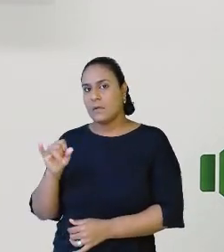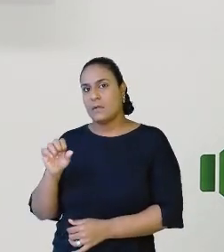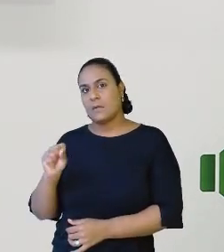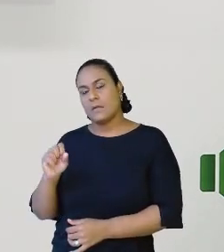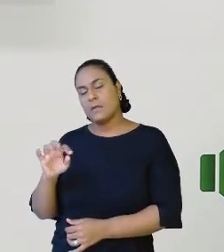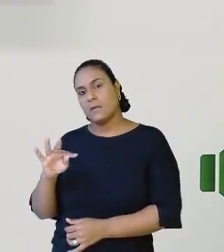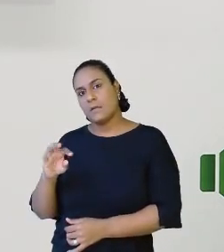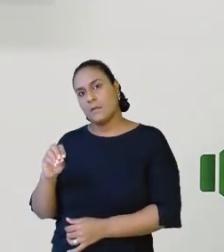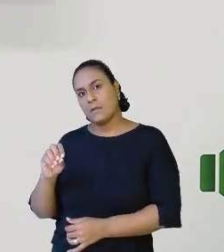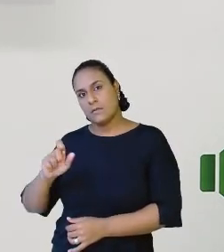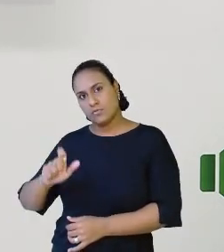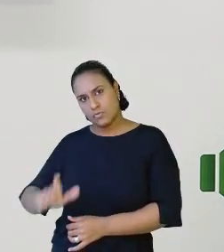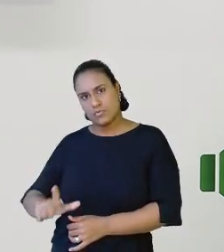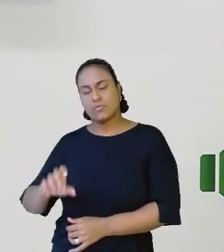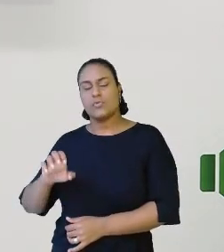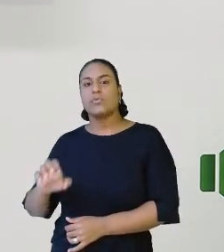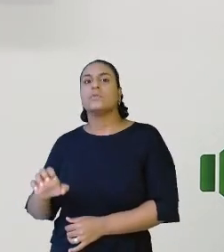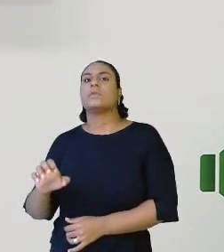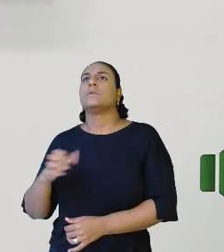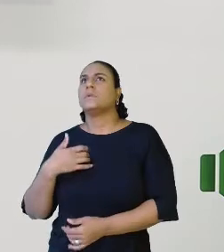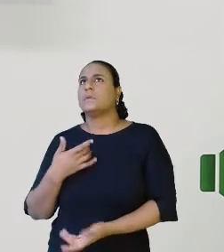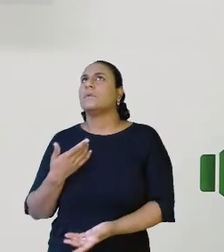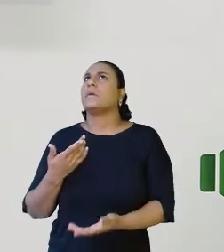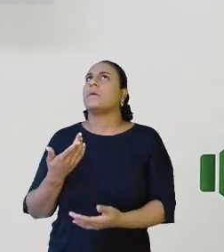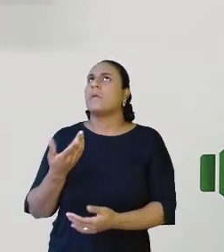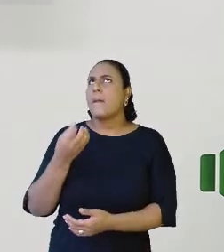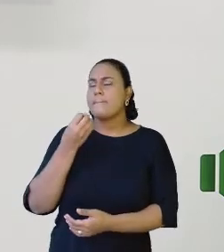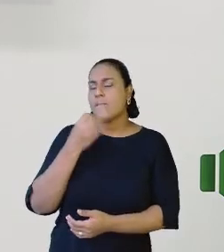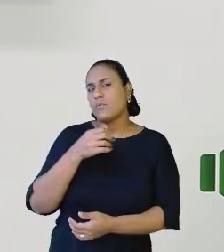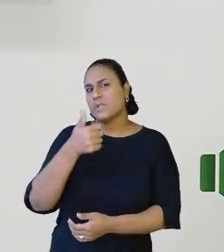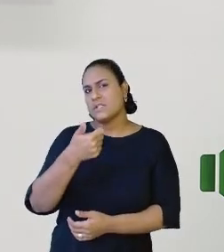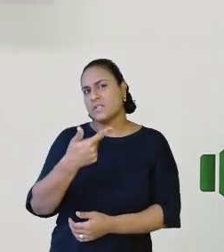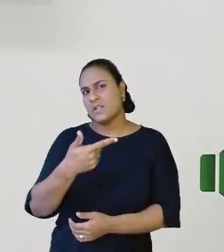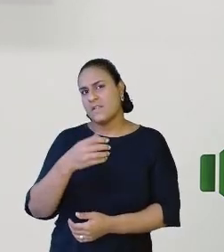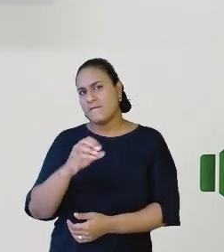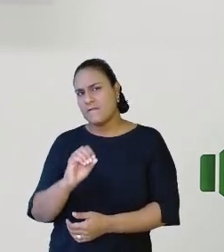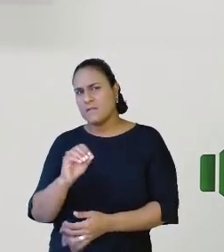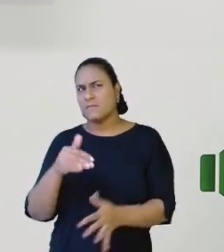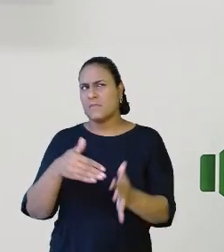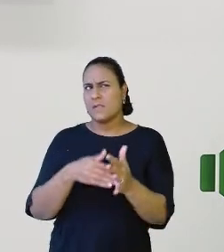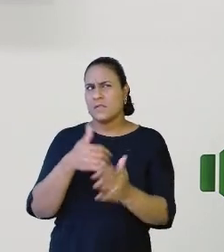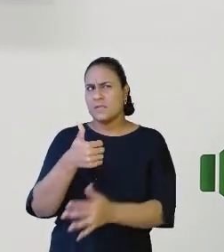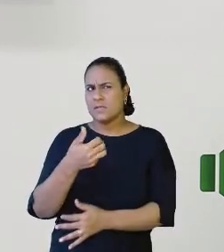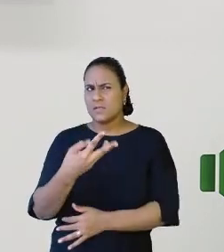a pressão da sístole ou máxima, oscila em torno de 120 a 130.